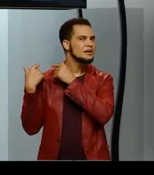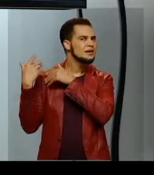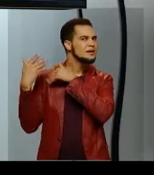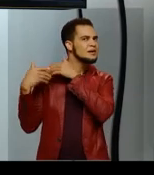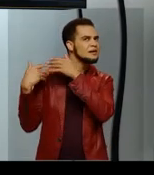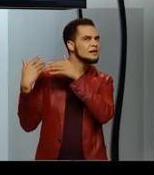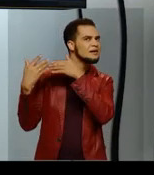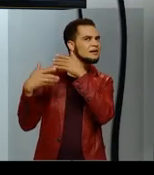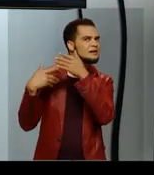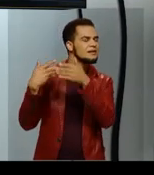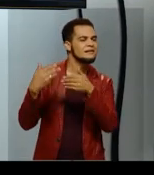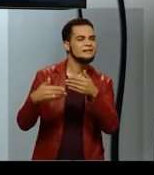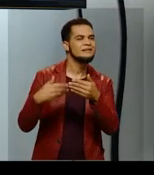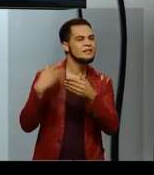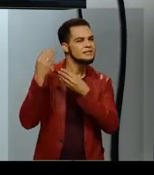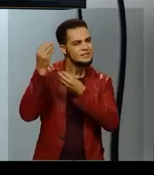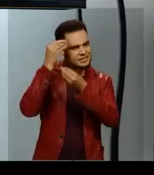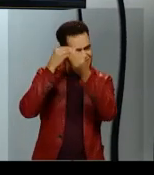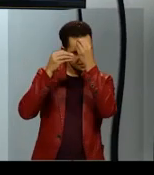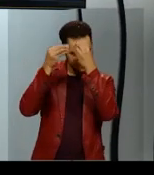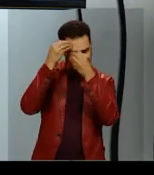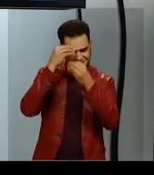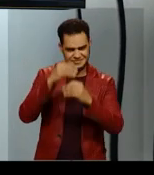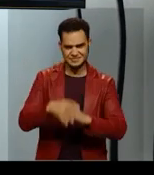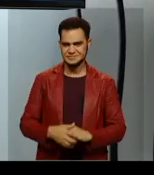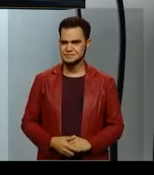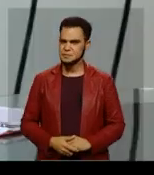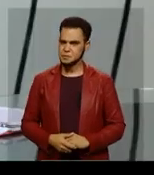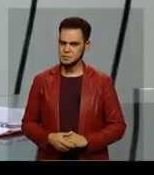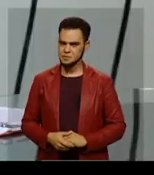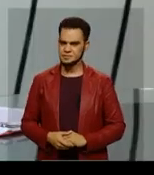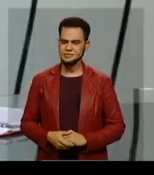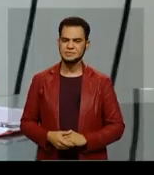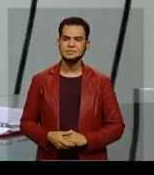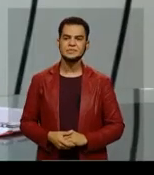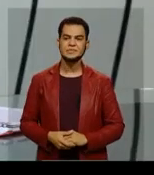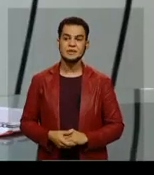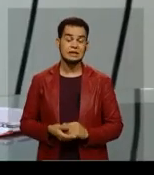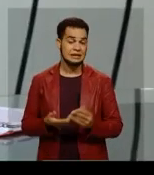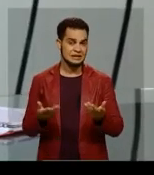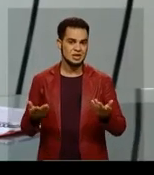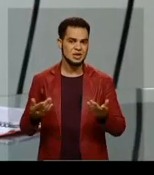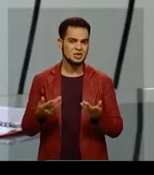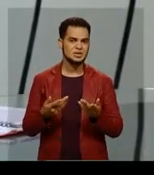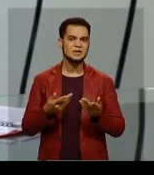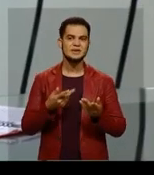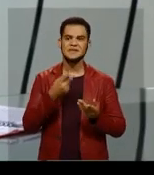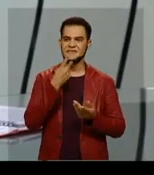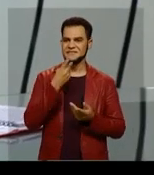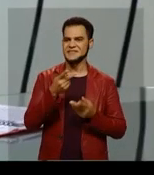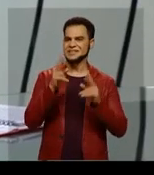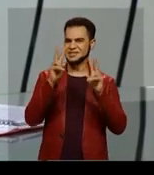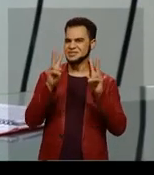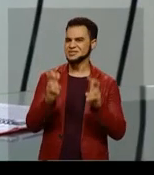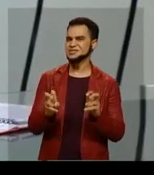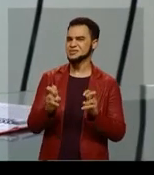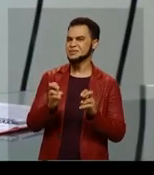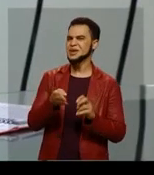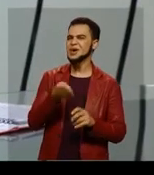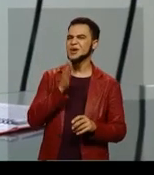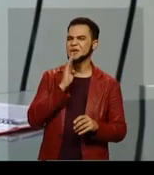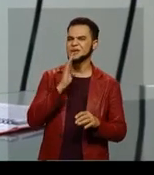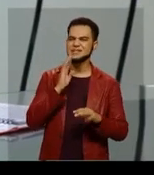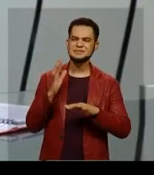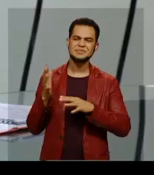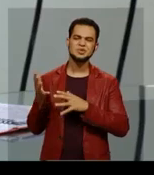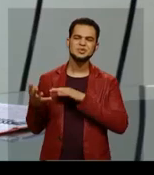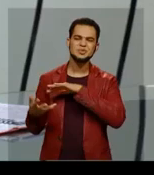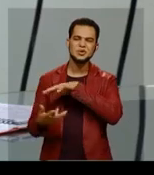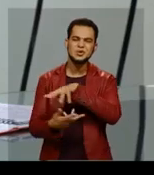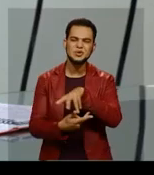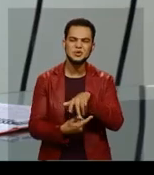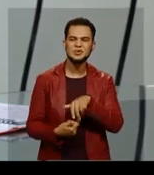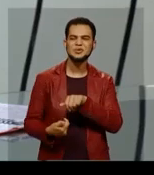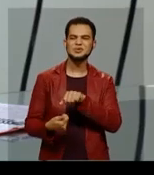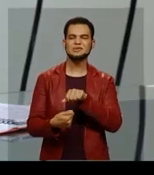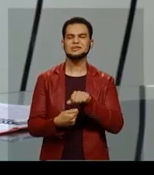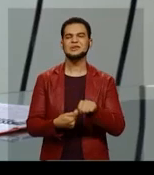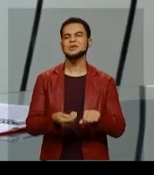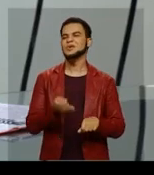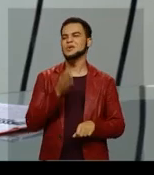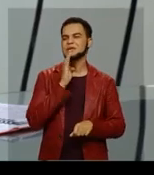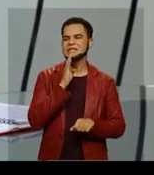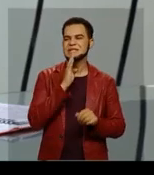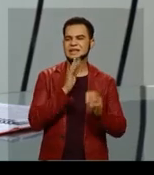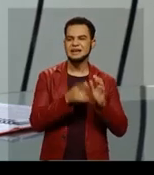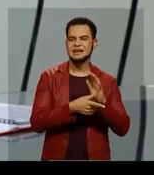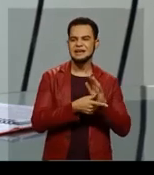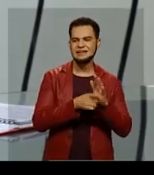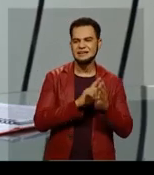né, quando nós estamos falando há muito tempo, várias vezes aqui, né, Bruna, sobre esse conhecimento de mundo, sobre esse conhecimento